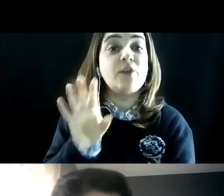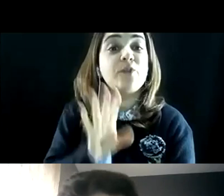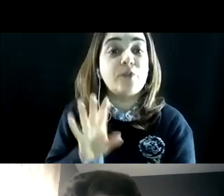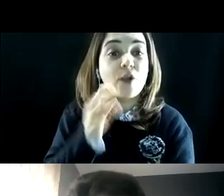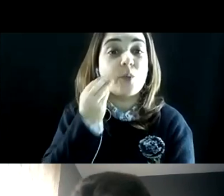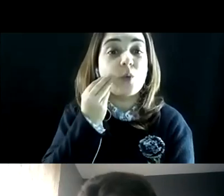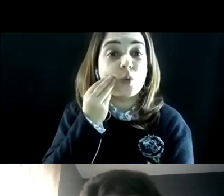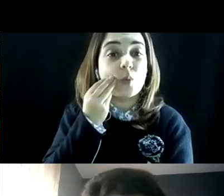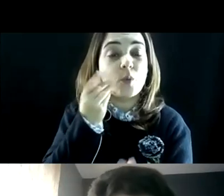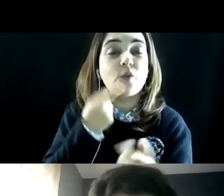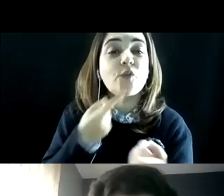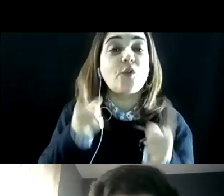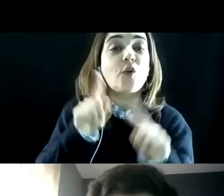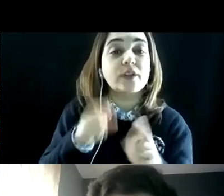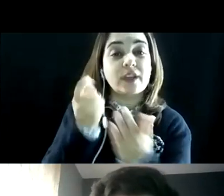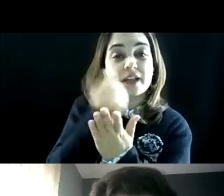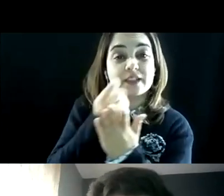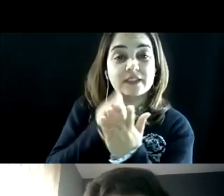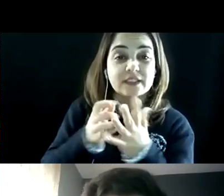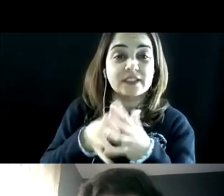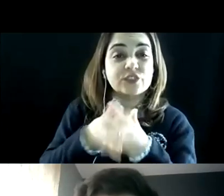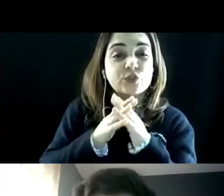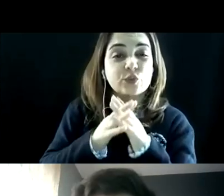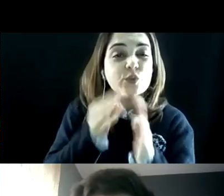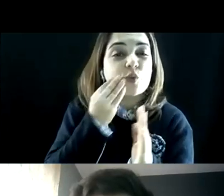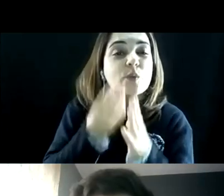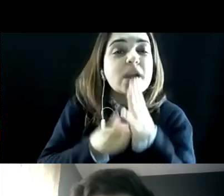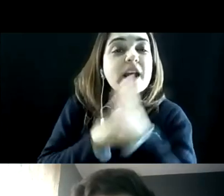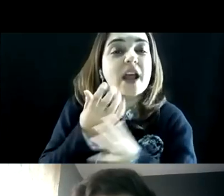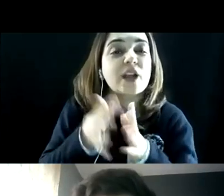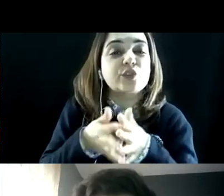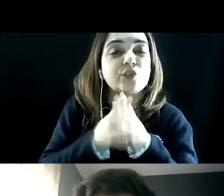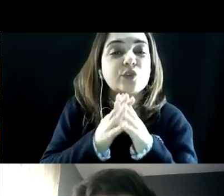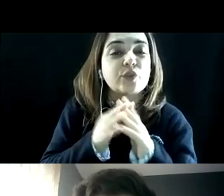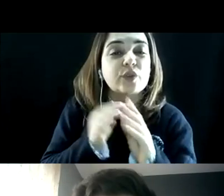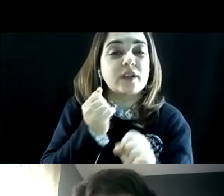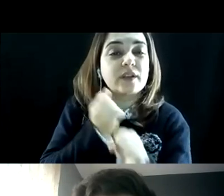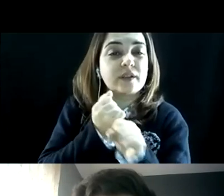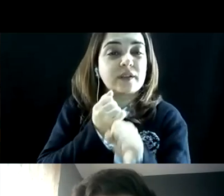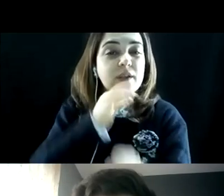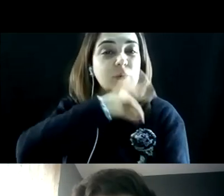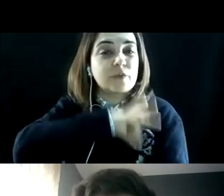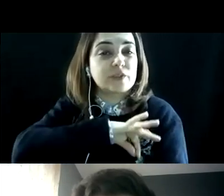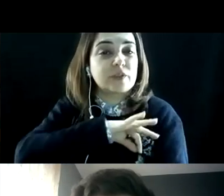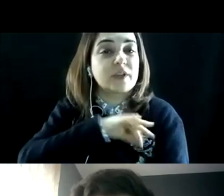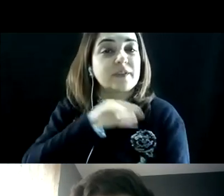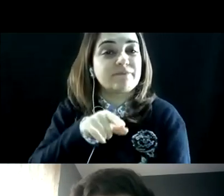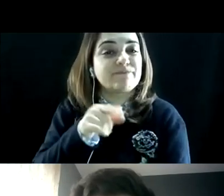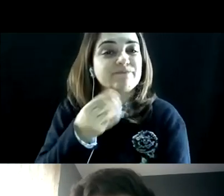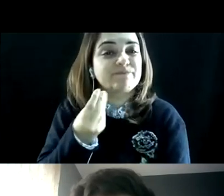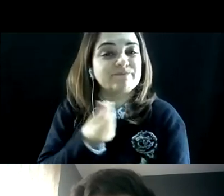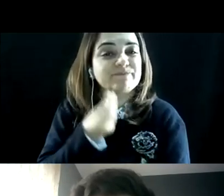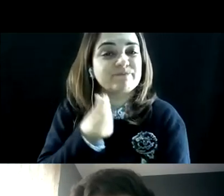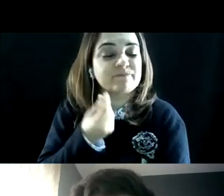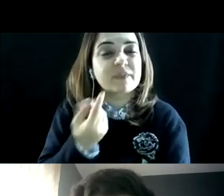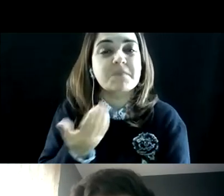voltar a desenhar ou podemos desenhar o ensino profissional, ficam comprometidas sem que essa condição